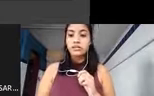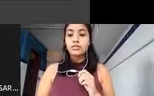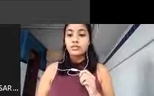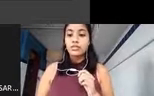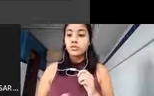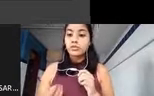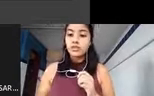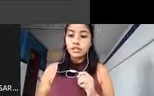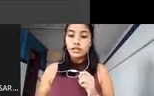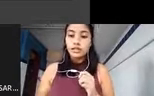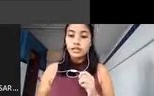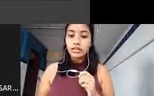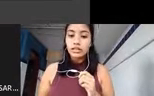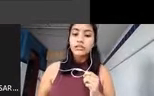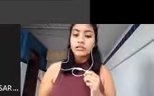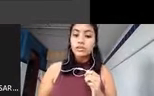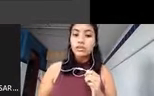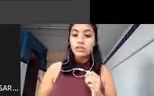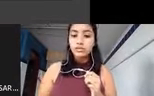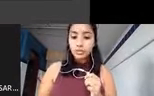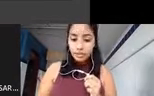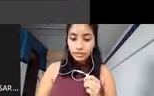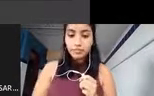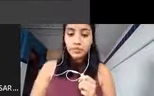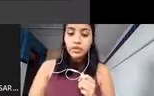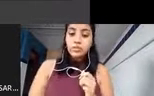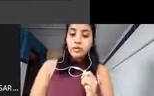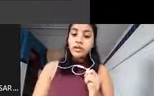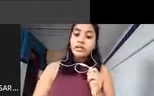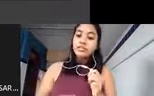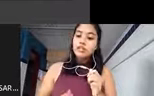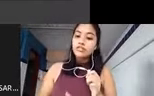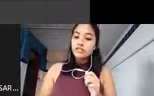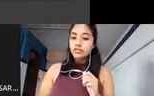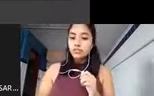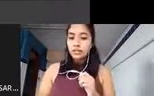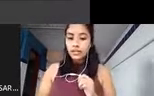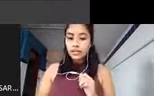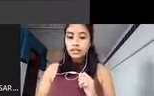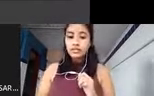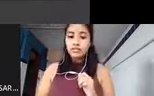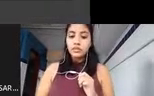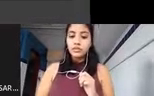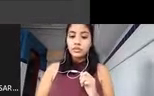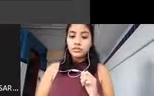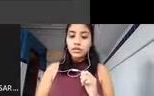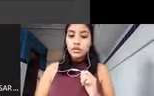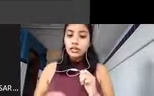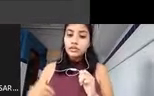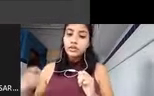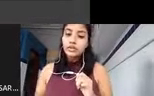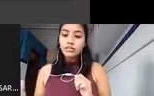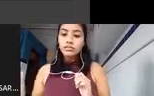cidade de Belém são conhecidos como baixadas devido à sua cota altimétrica. Uma característica forte de Belém é ter seu